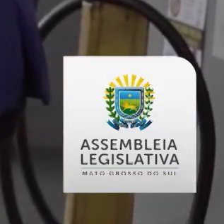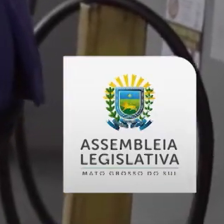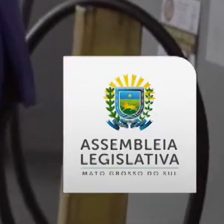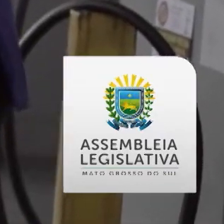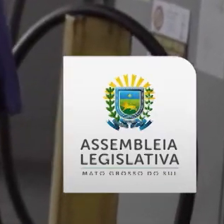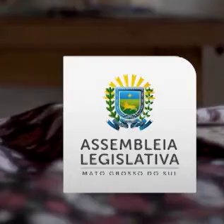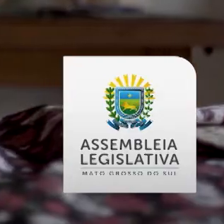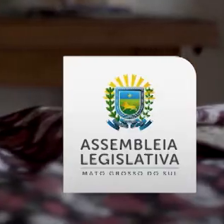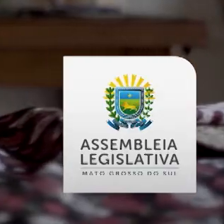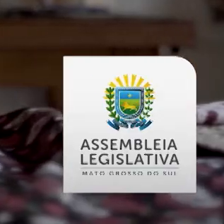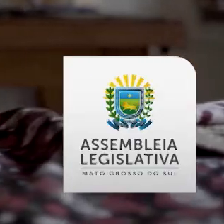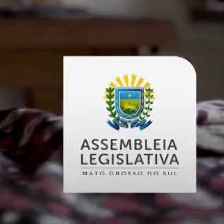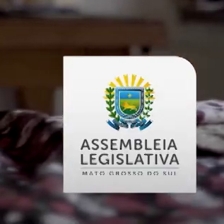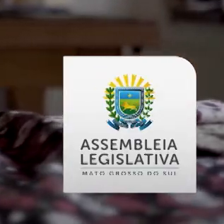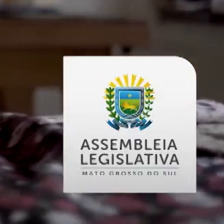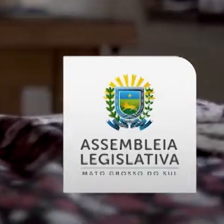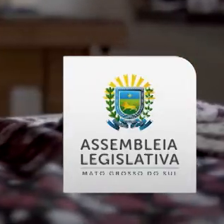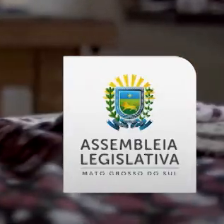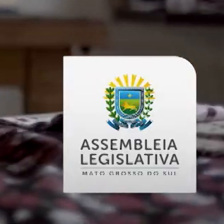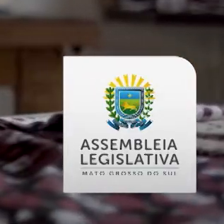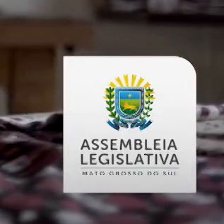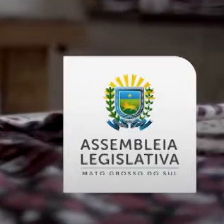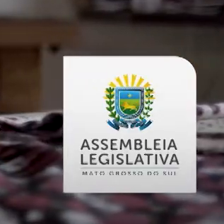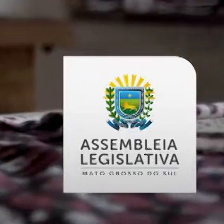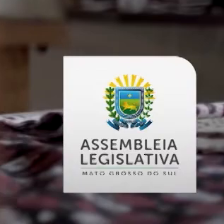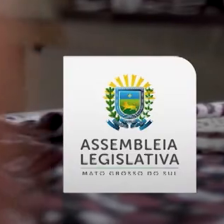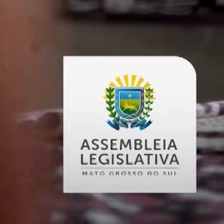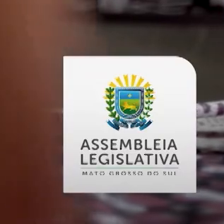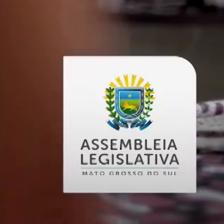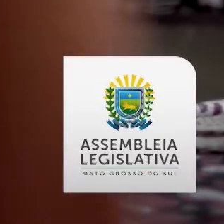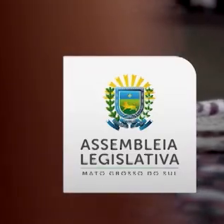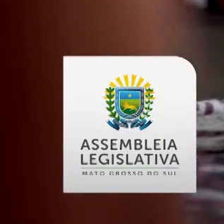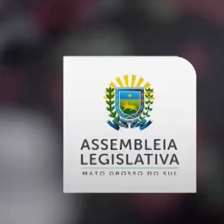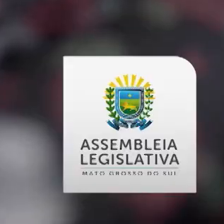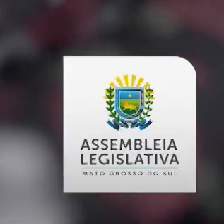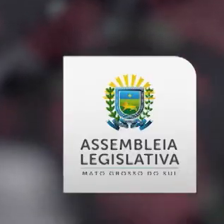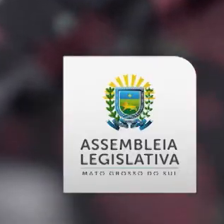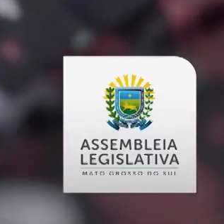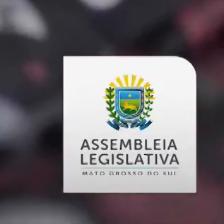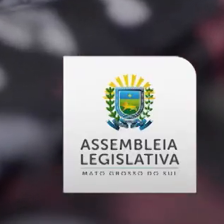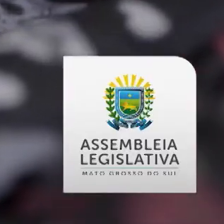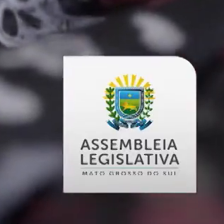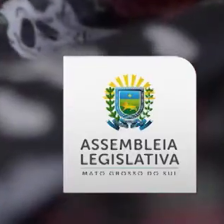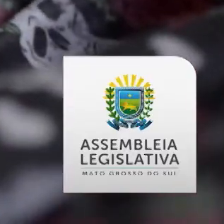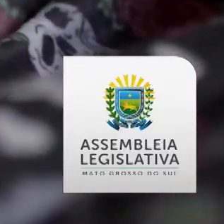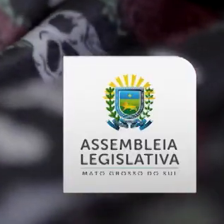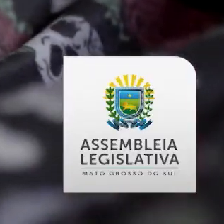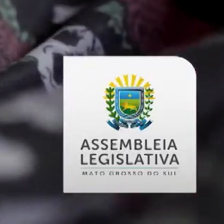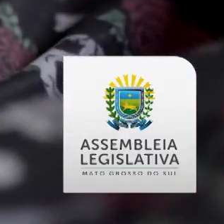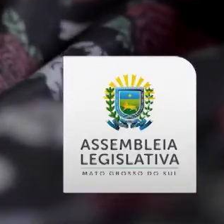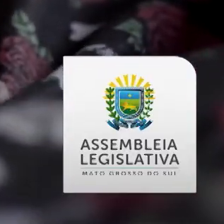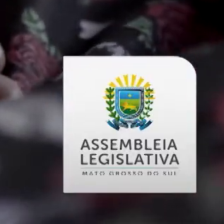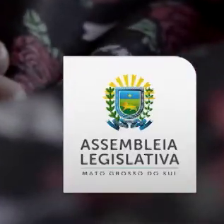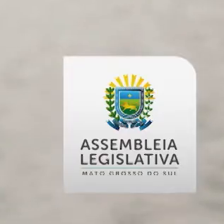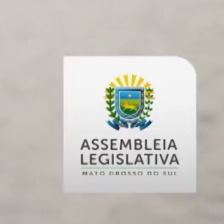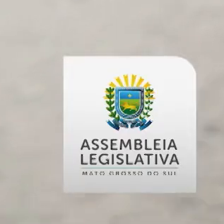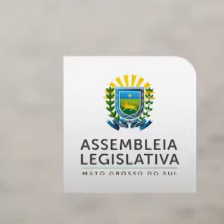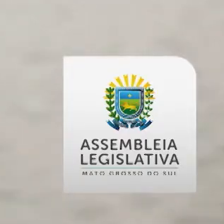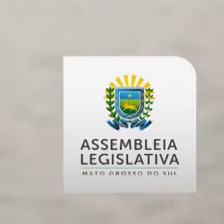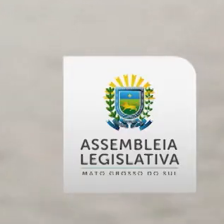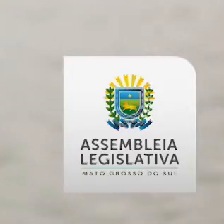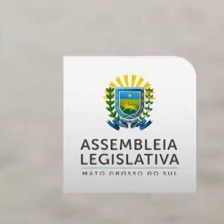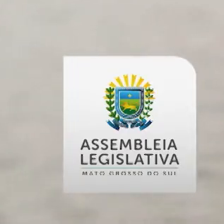seguiu lutando. Mesmo com todas as mudanças que foram surgindo, você não parou e a